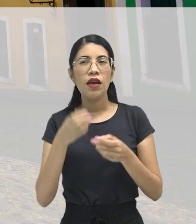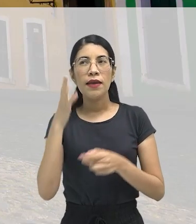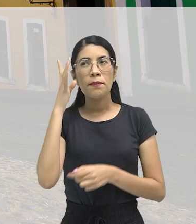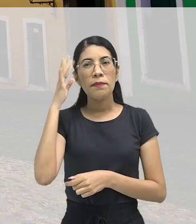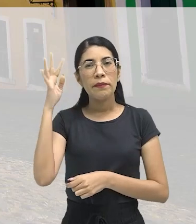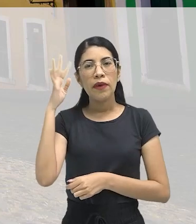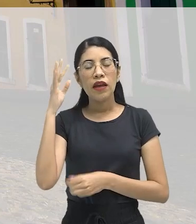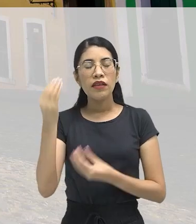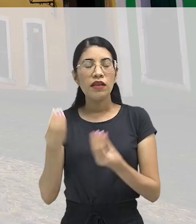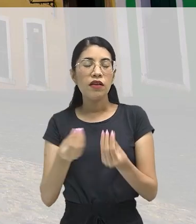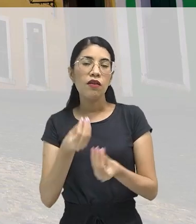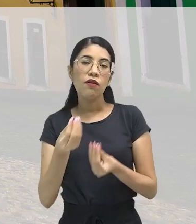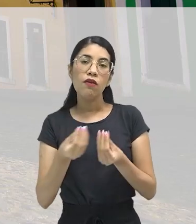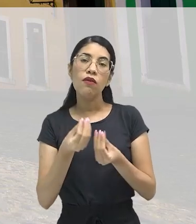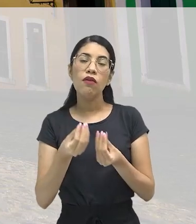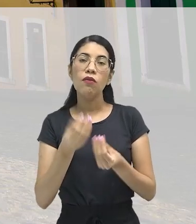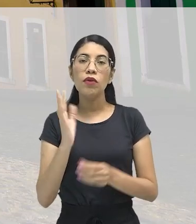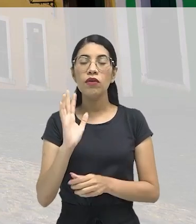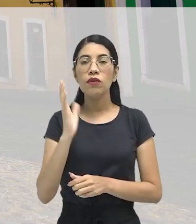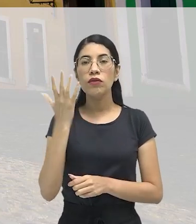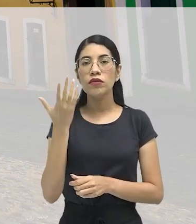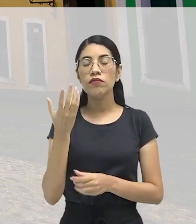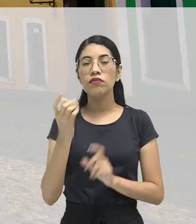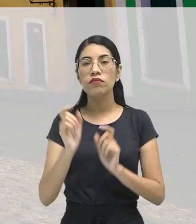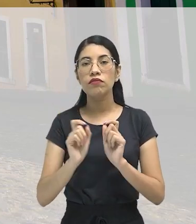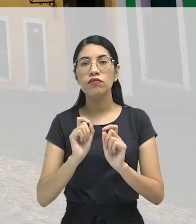imaginar como que é esse